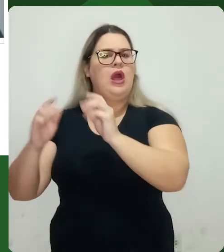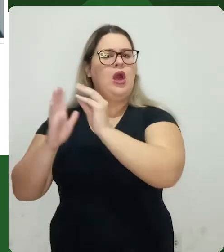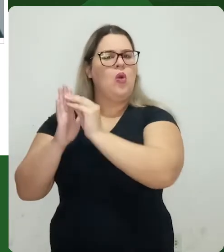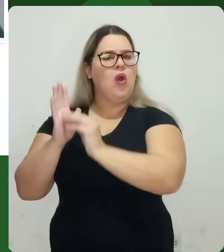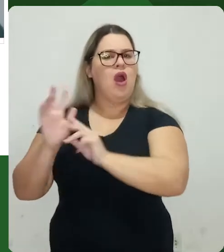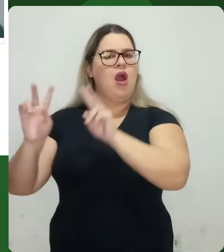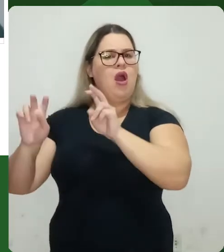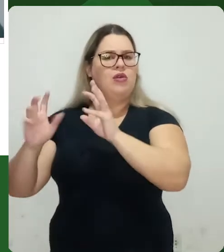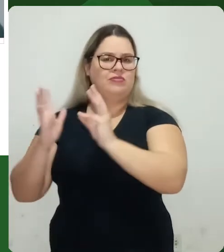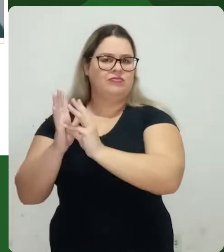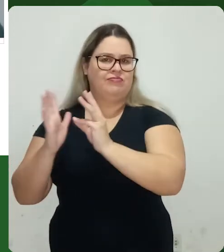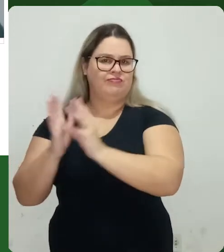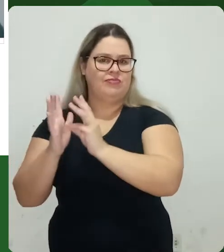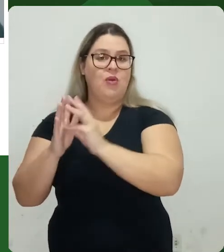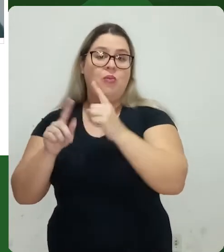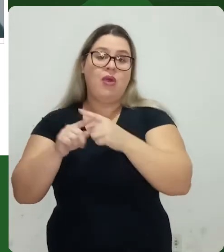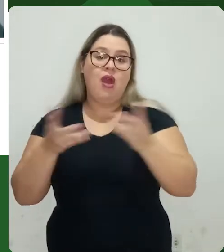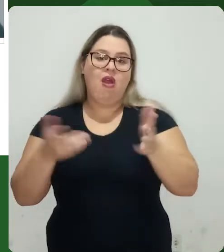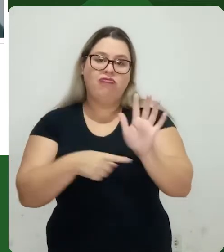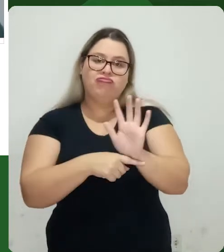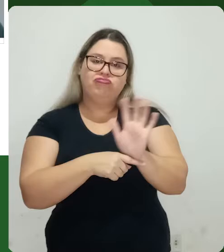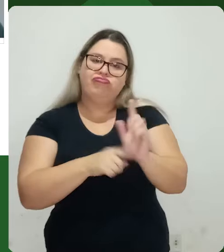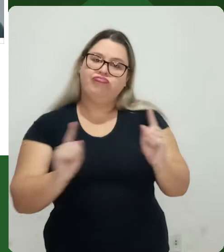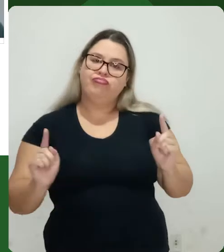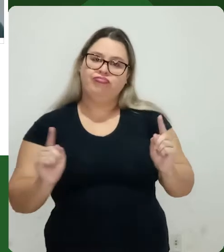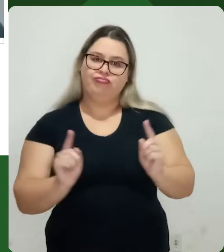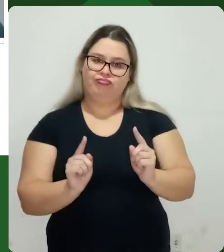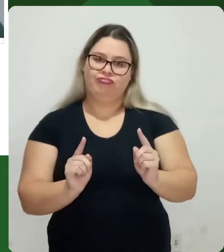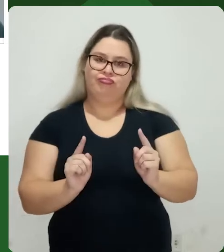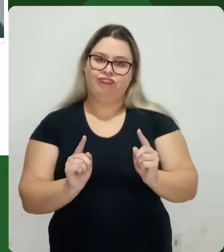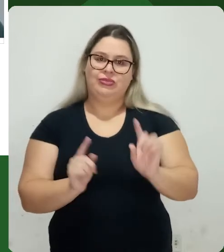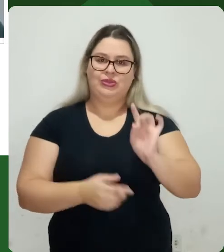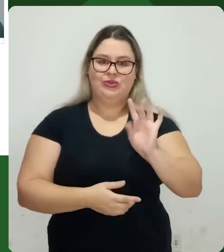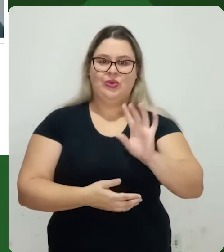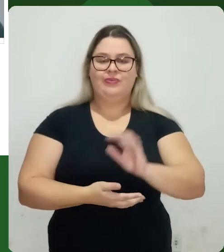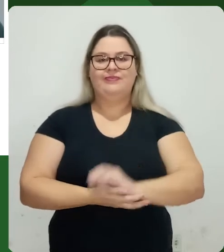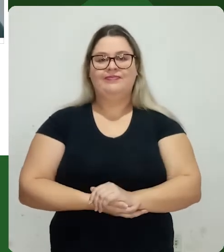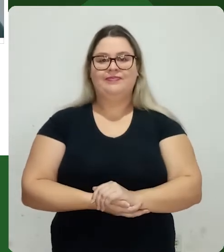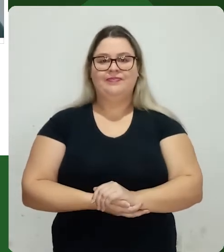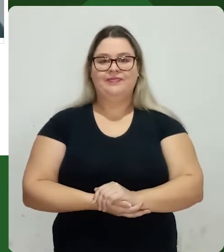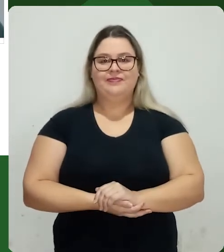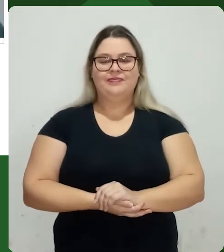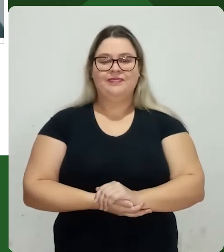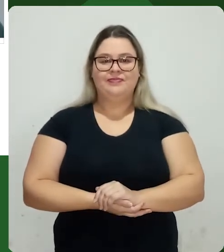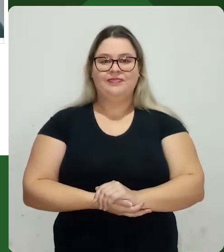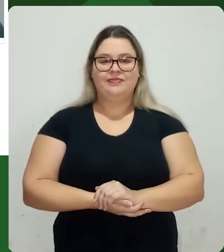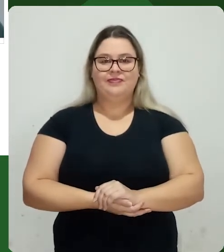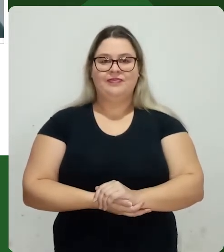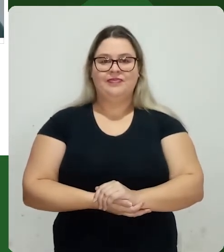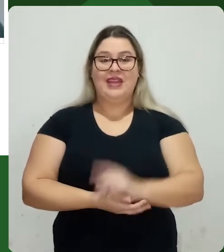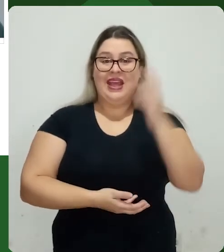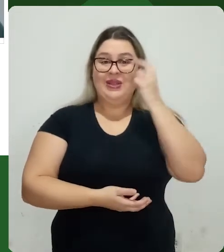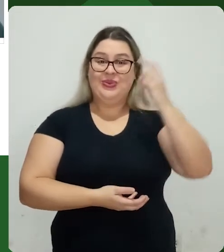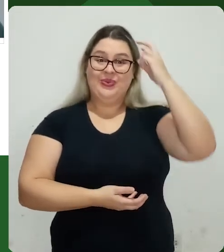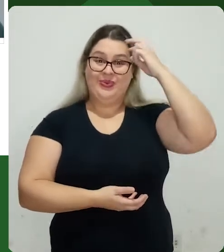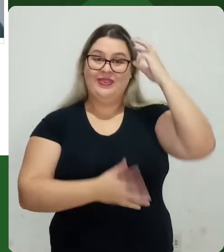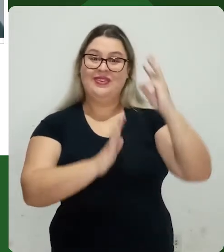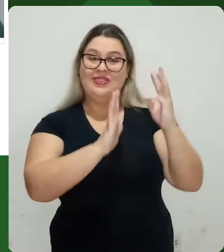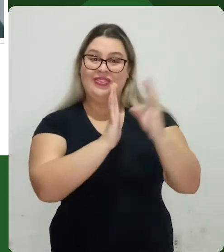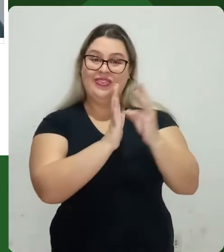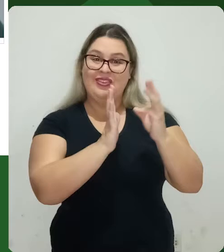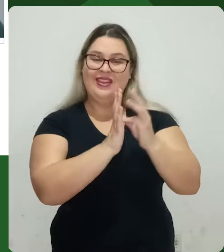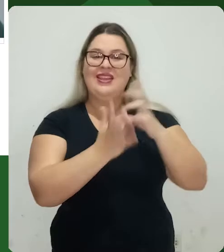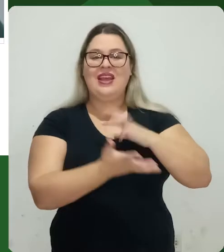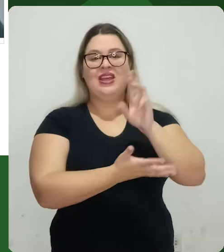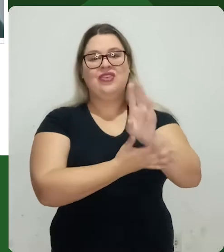gente ampliar, porque não tem como esgotar aqui nessa abordagem essa diversidade toda. Tá?